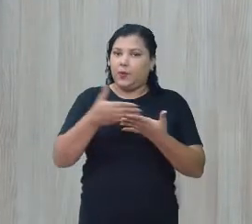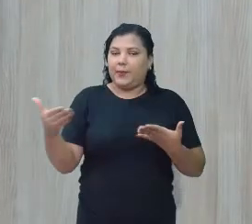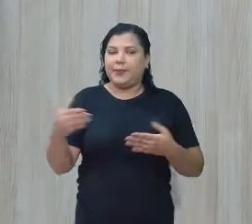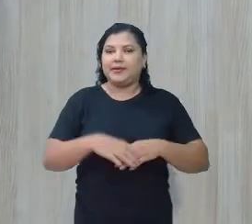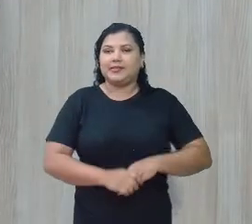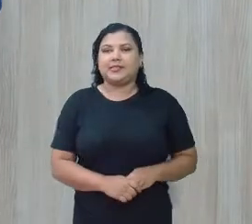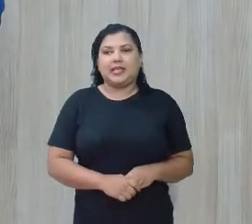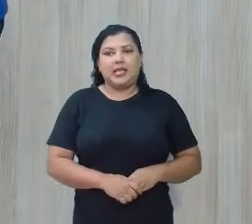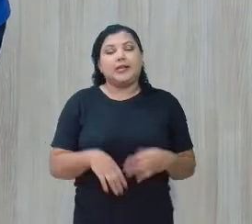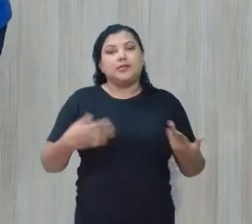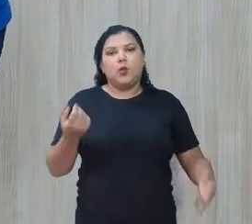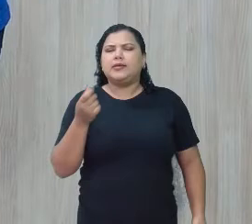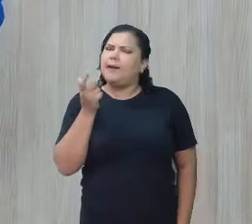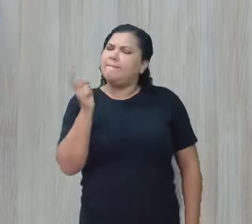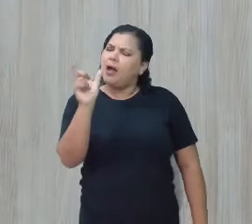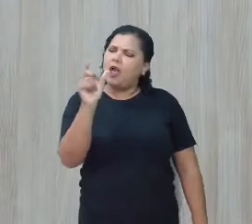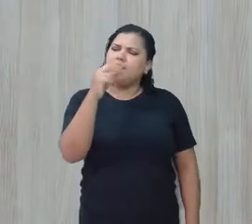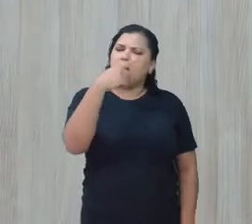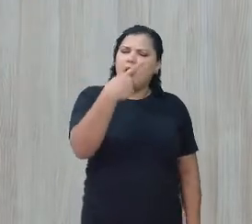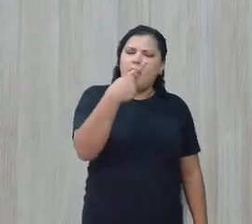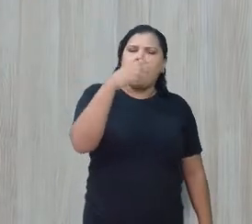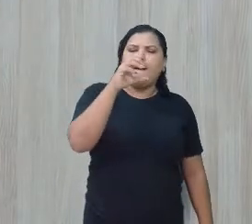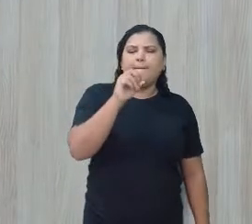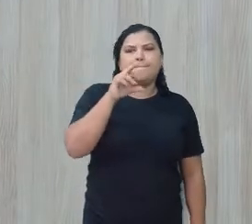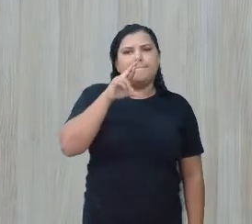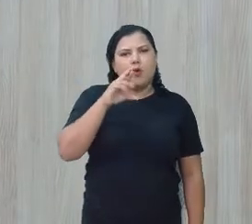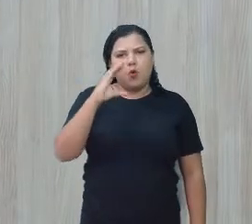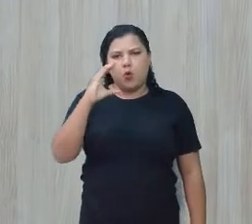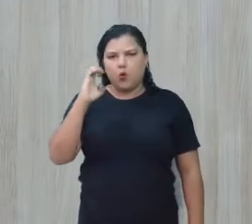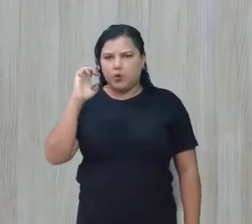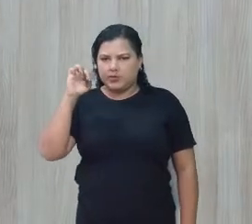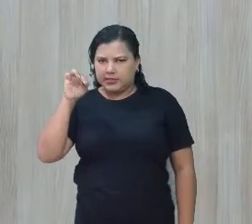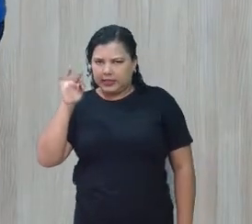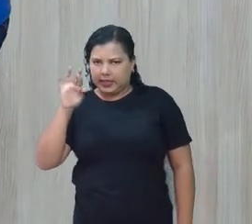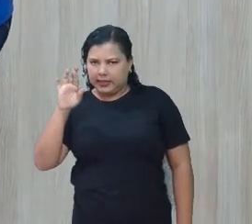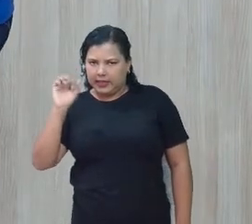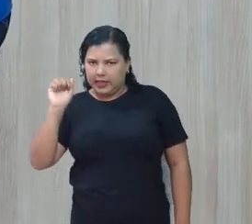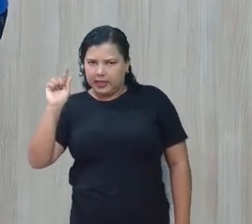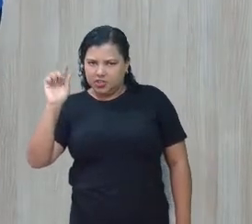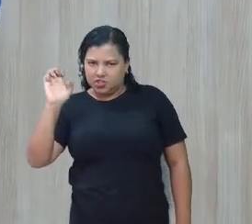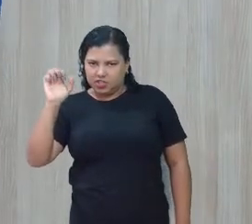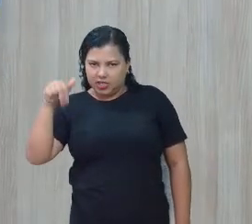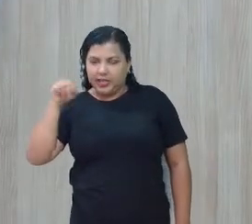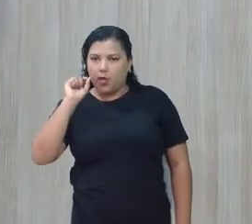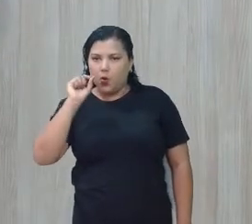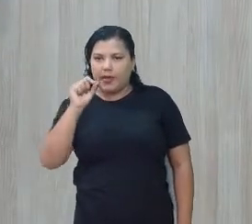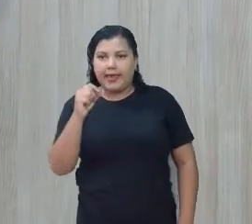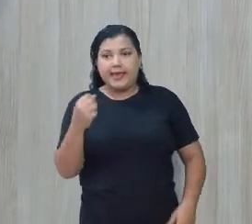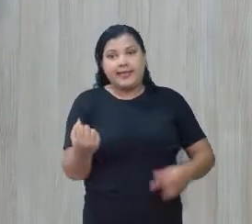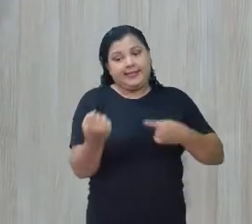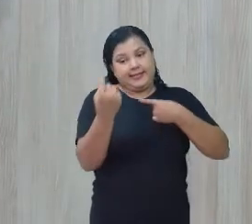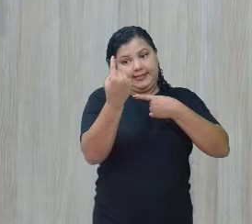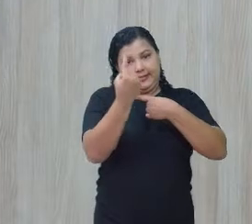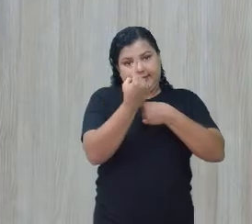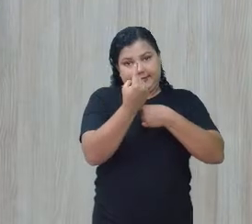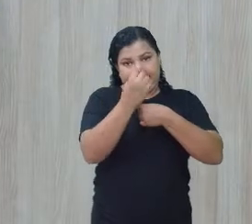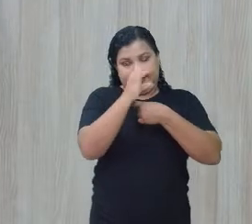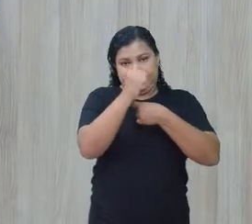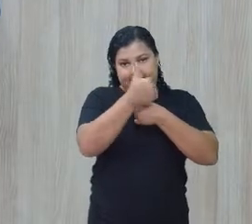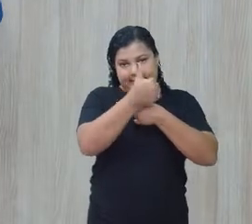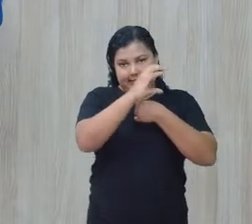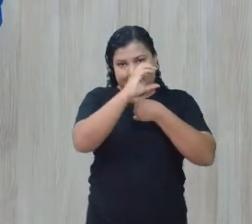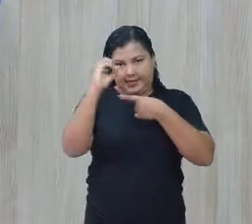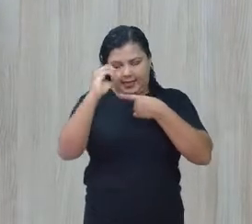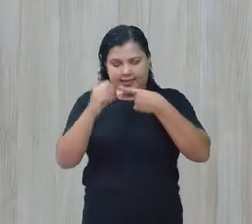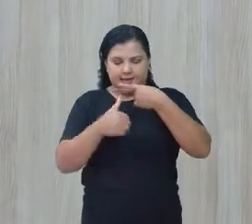do porcentagem, então já dá a noção de que a gente vai trabalhar com 100%, olha aí o cento aparecendo, né?